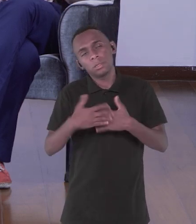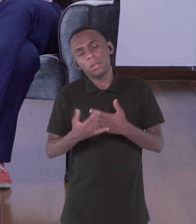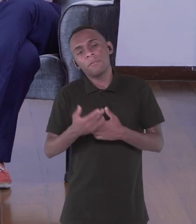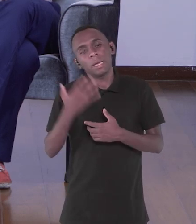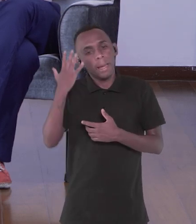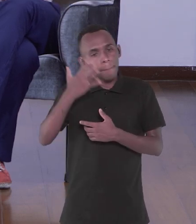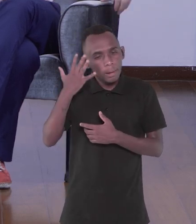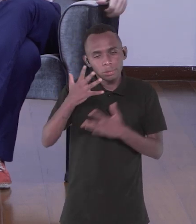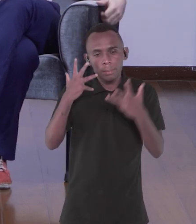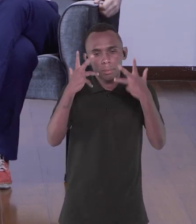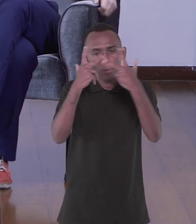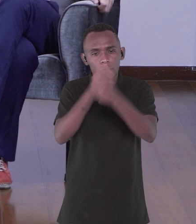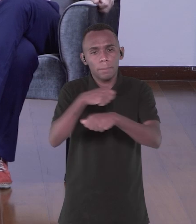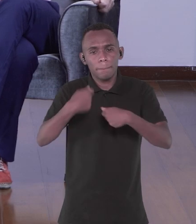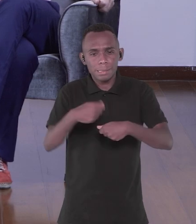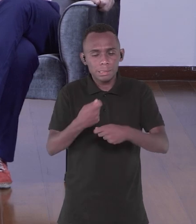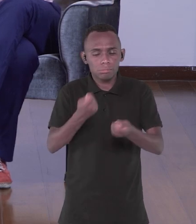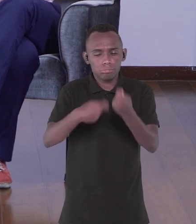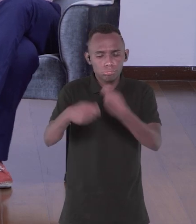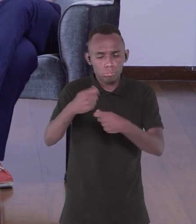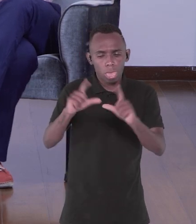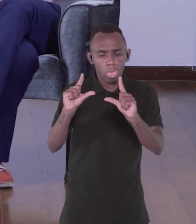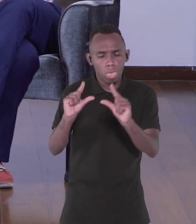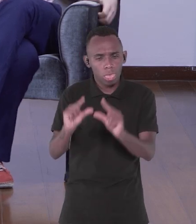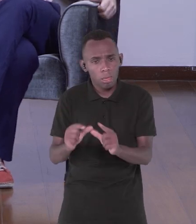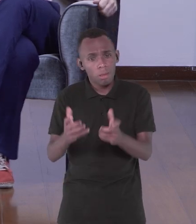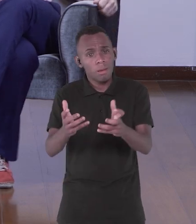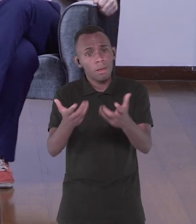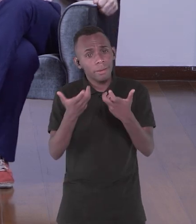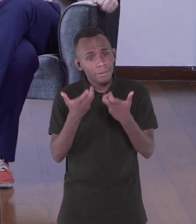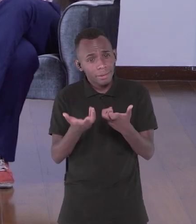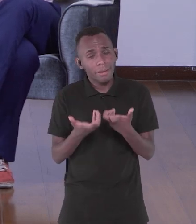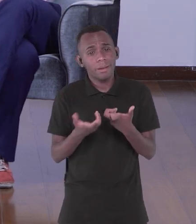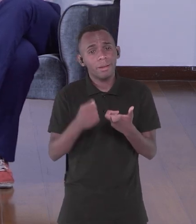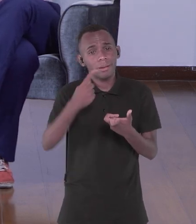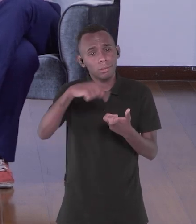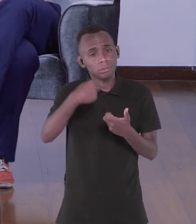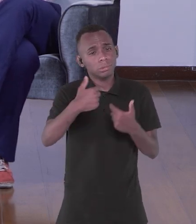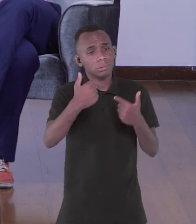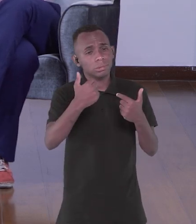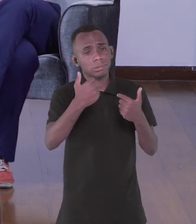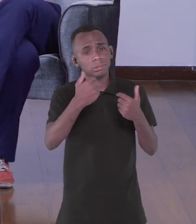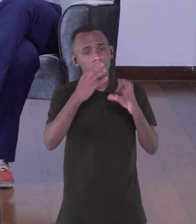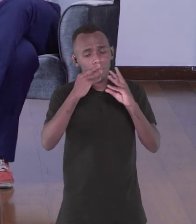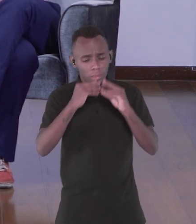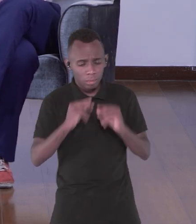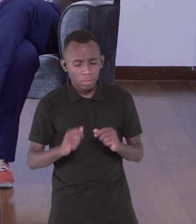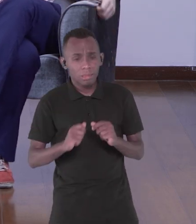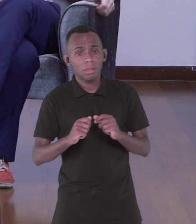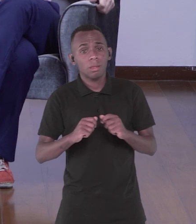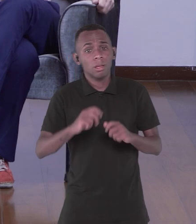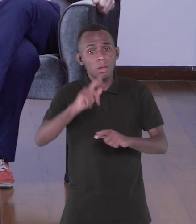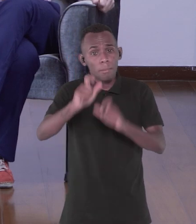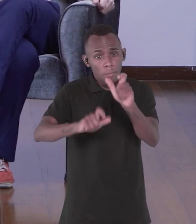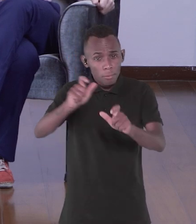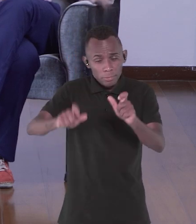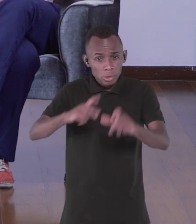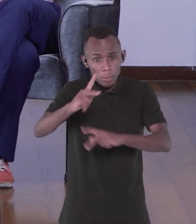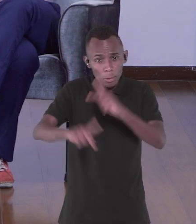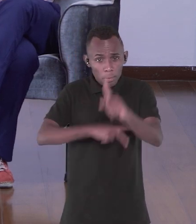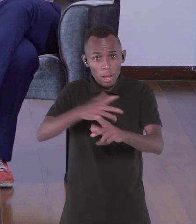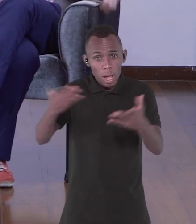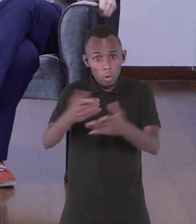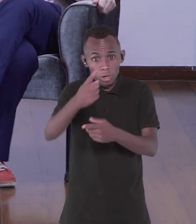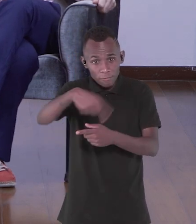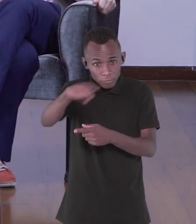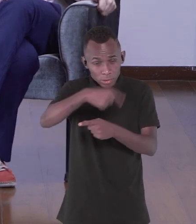bonitos. Vamos ter de apertar os cintos, querem nos derrubar, população, agora é a vez de vocês